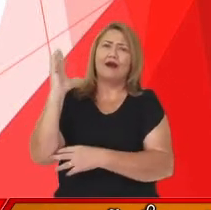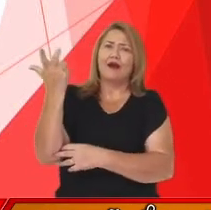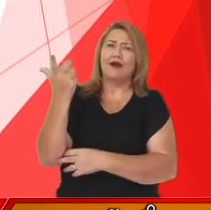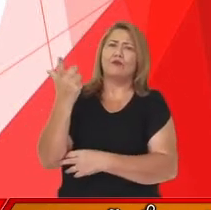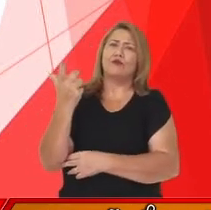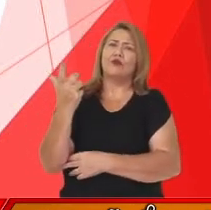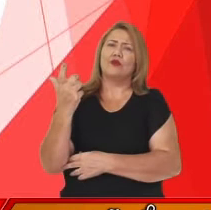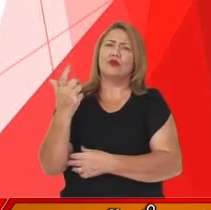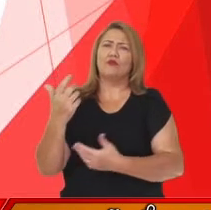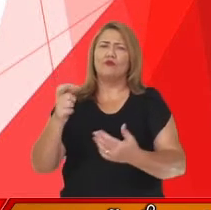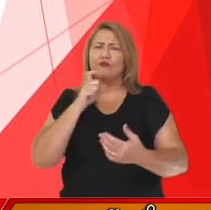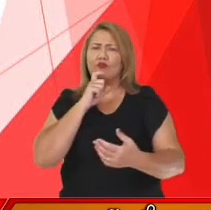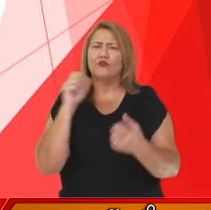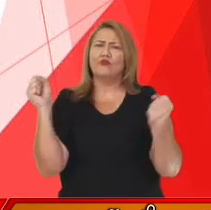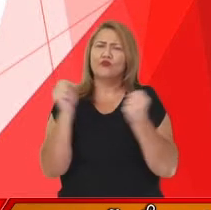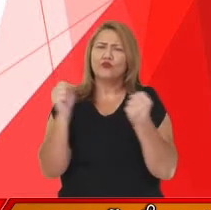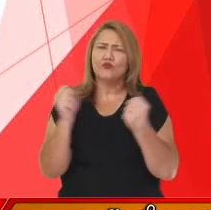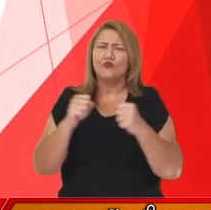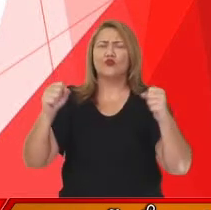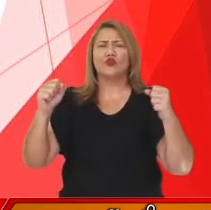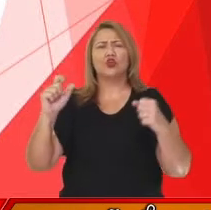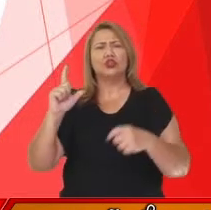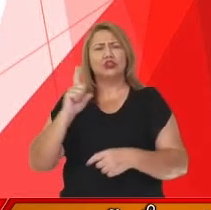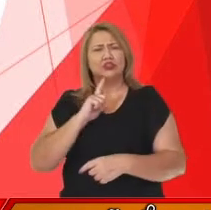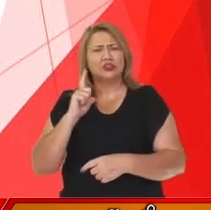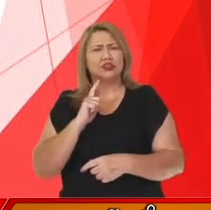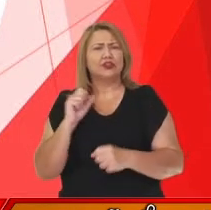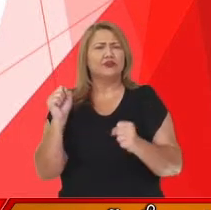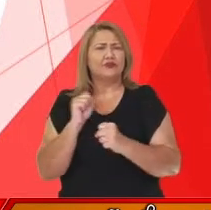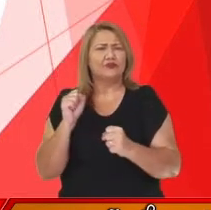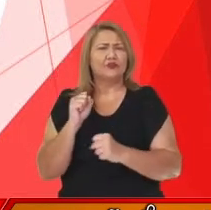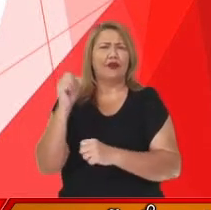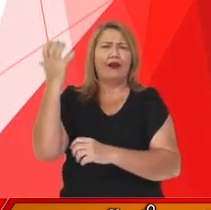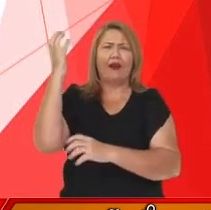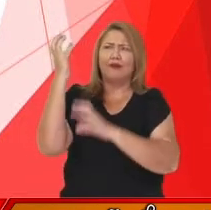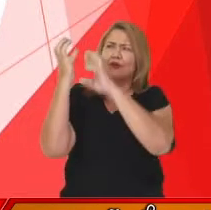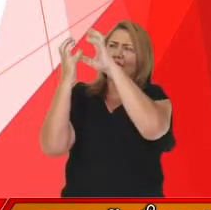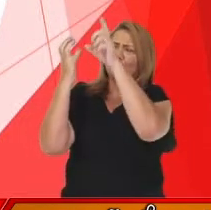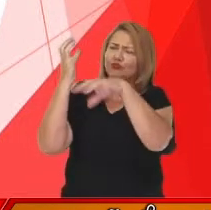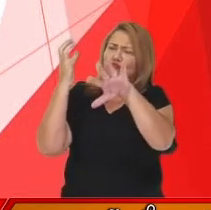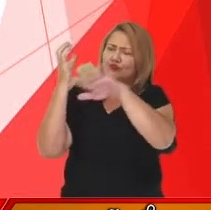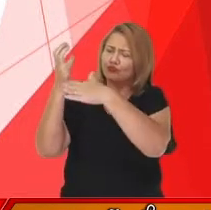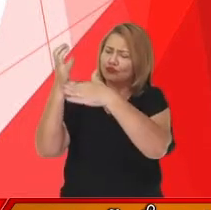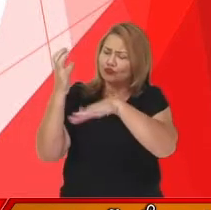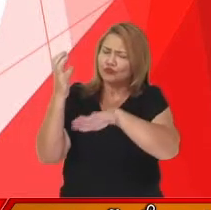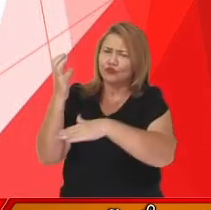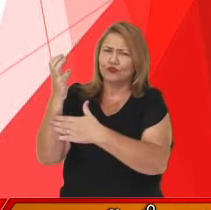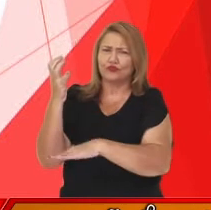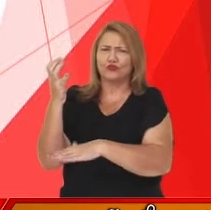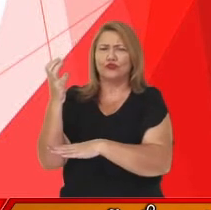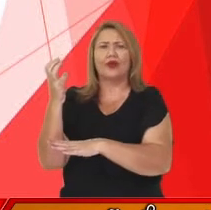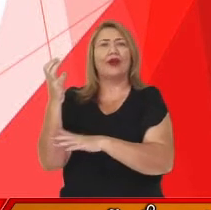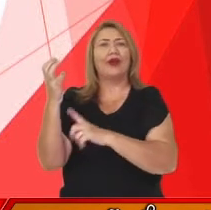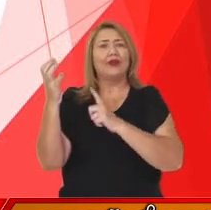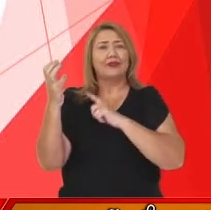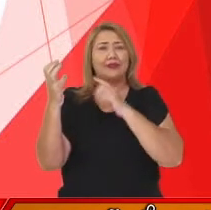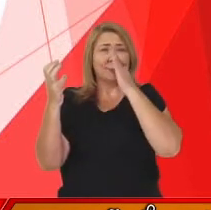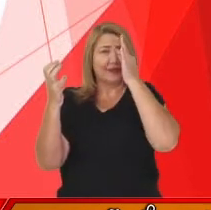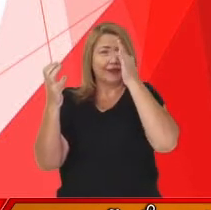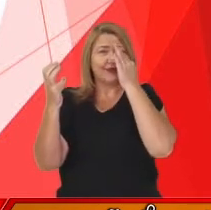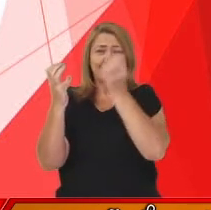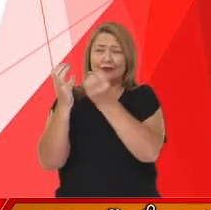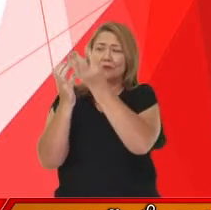Nós temos então lá no outono as folhas caindo da árvore bonitinha e na primavera as paradas